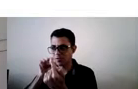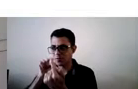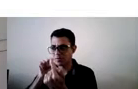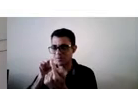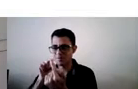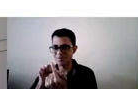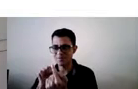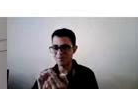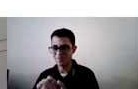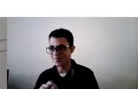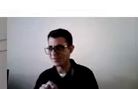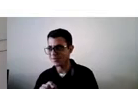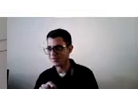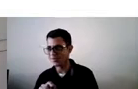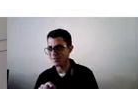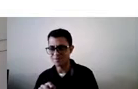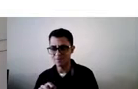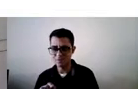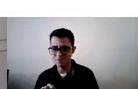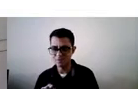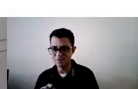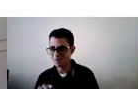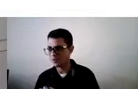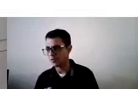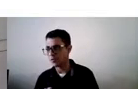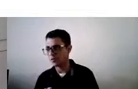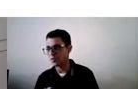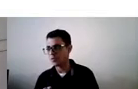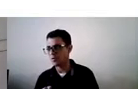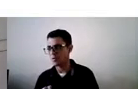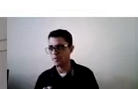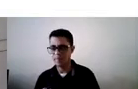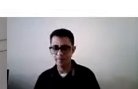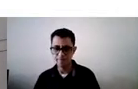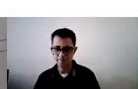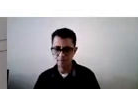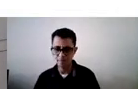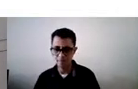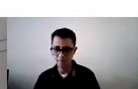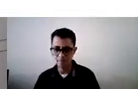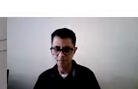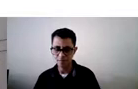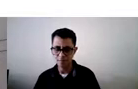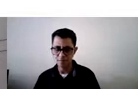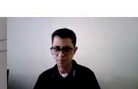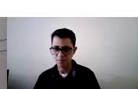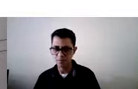Espera aí só um minutinho. Por que ele travou aqui? Foi.